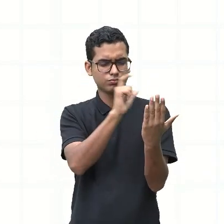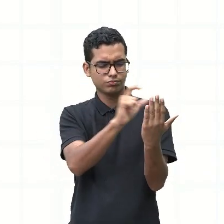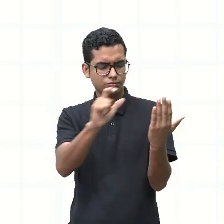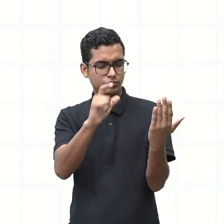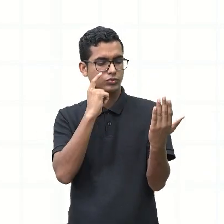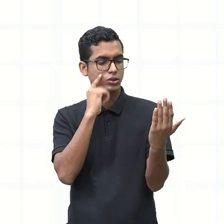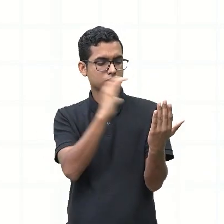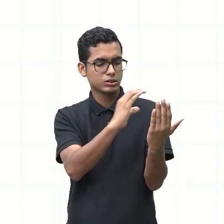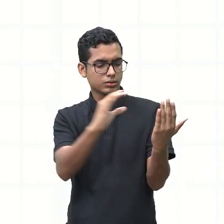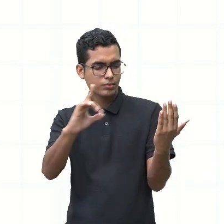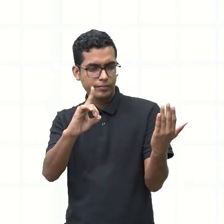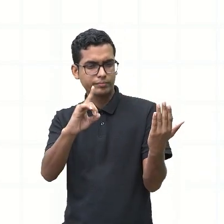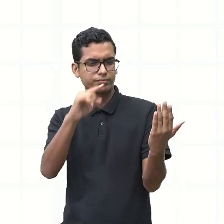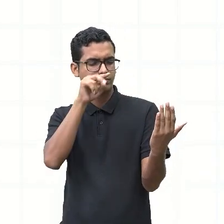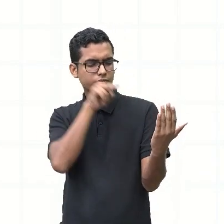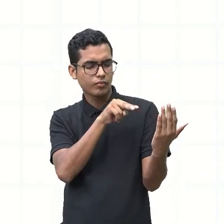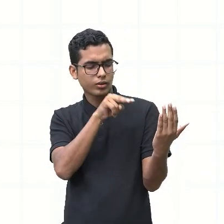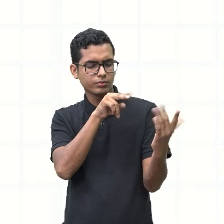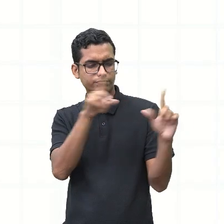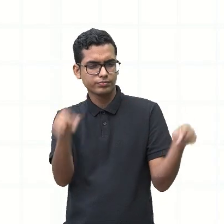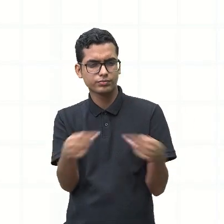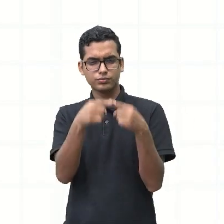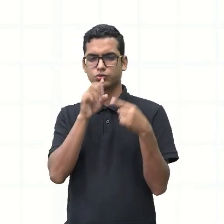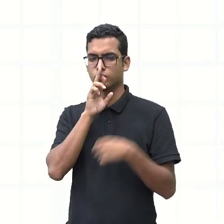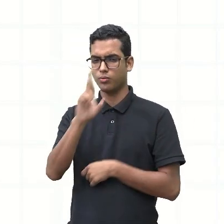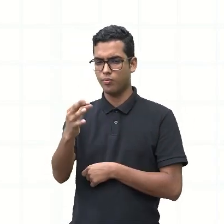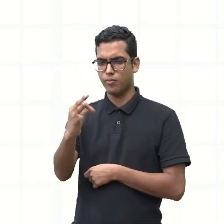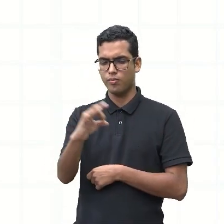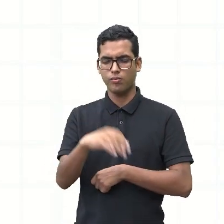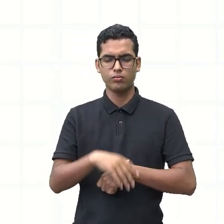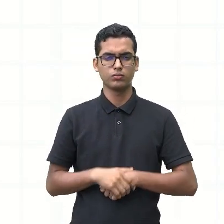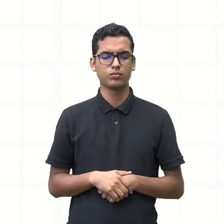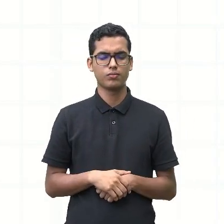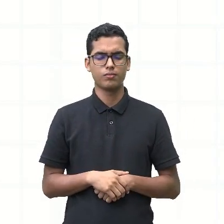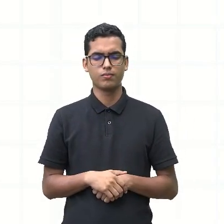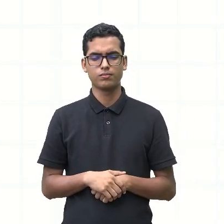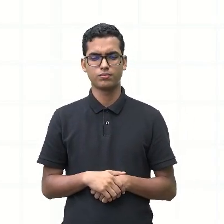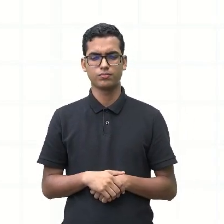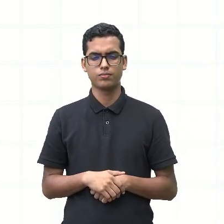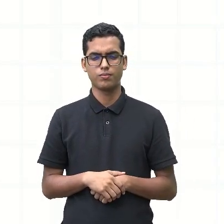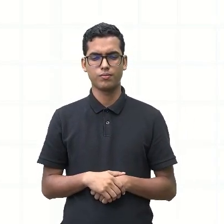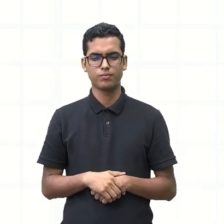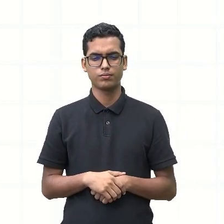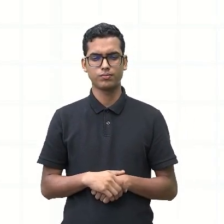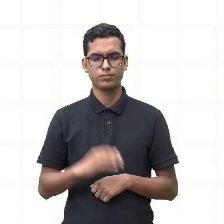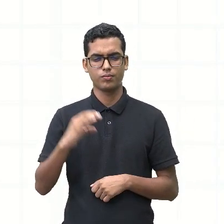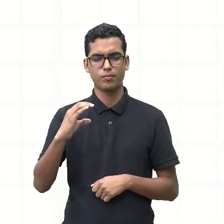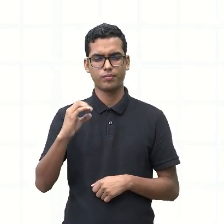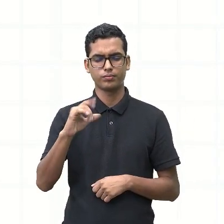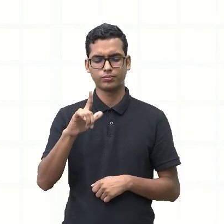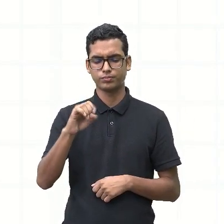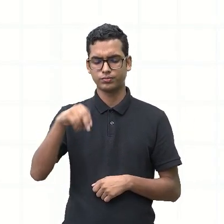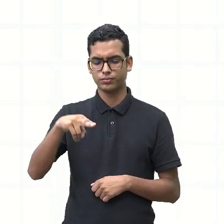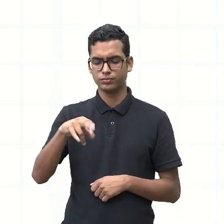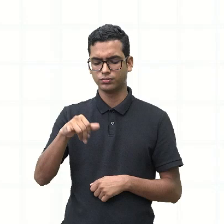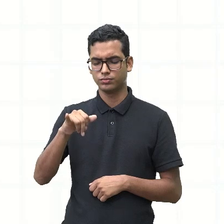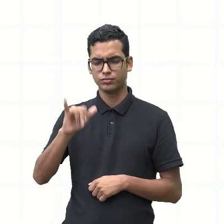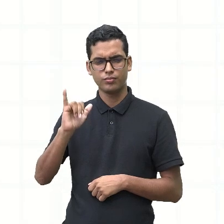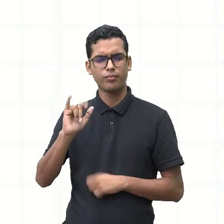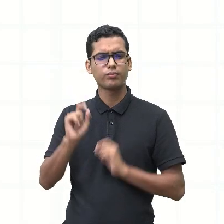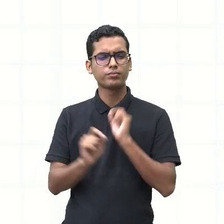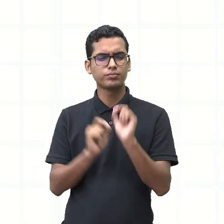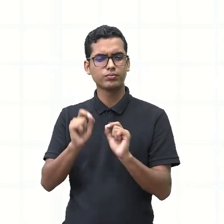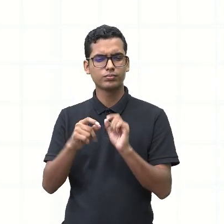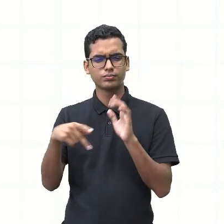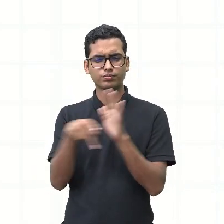isso aqui, para ver se essa é a resposta, tá bom? Então, colony collapse está dizendo o quê? A questão